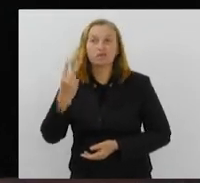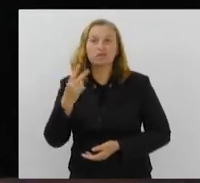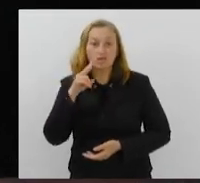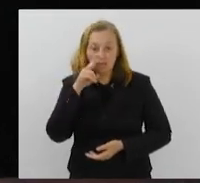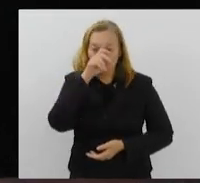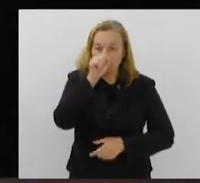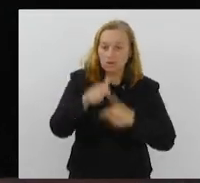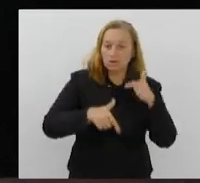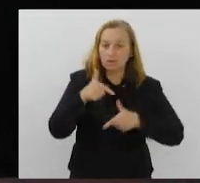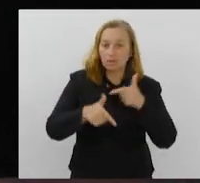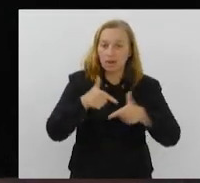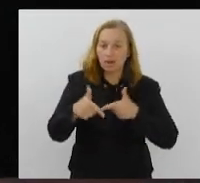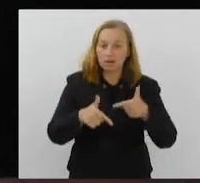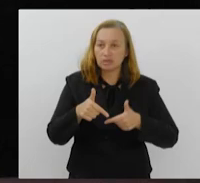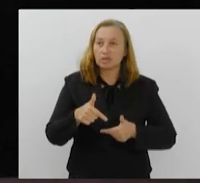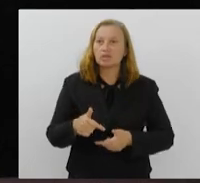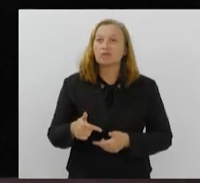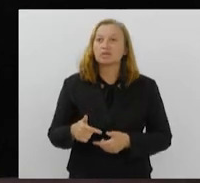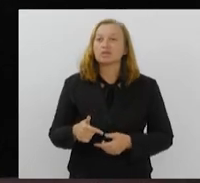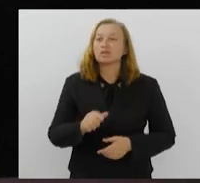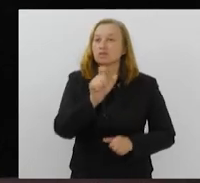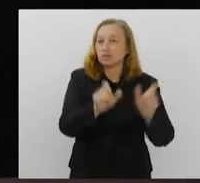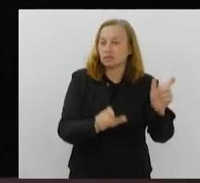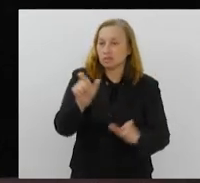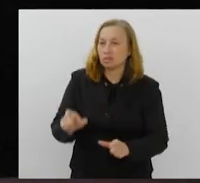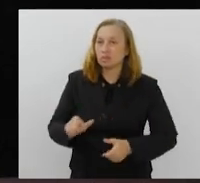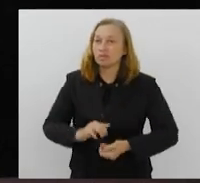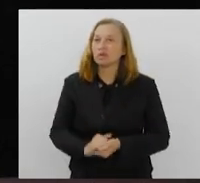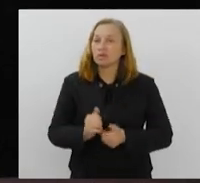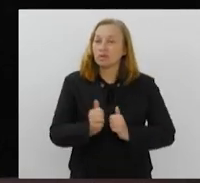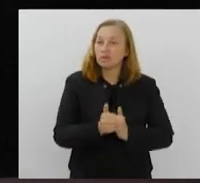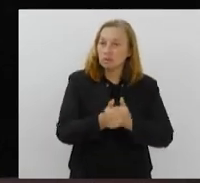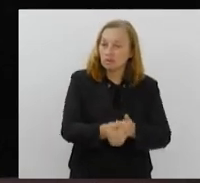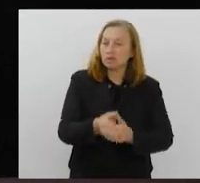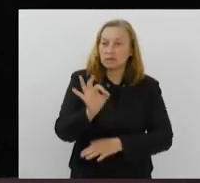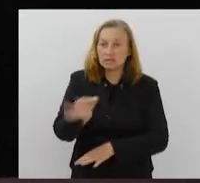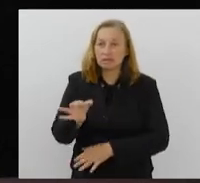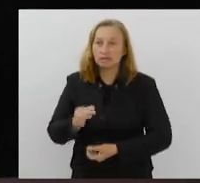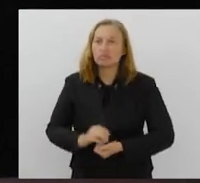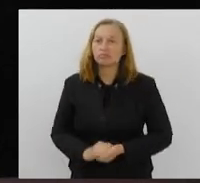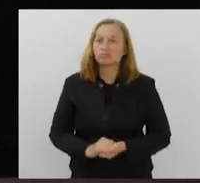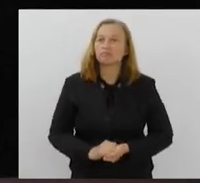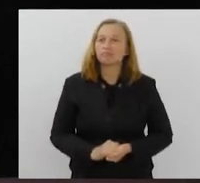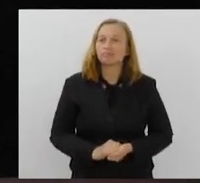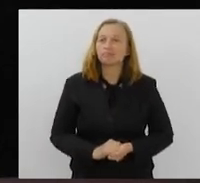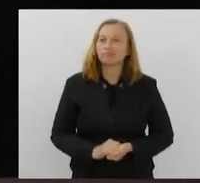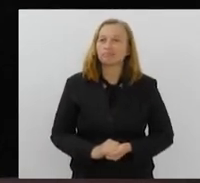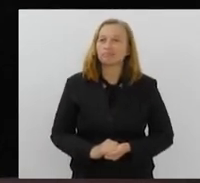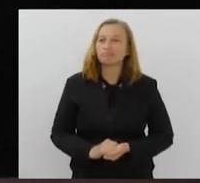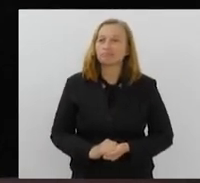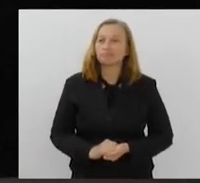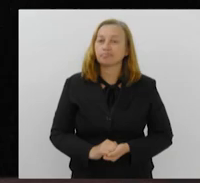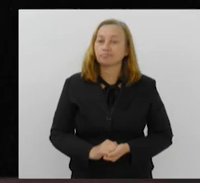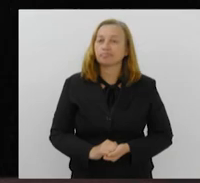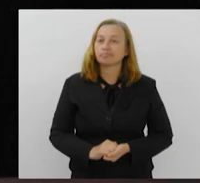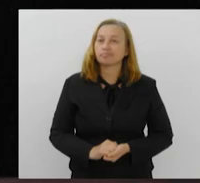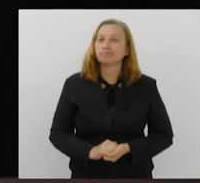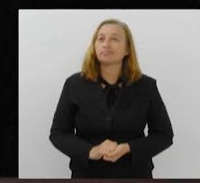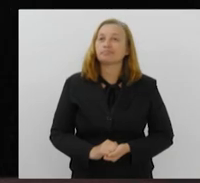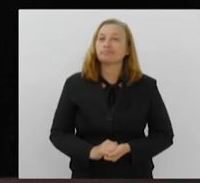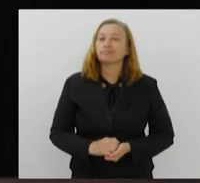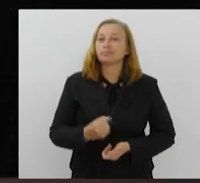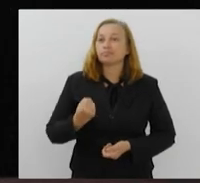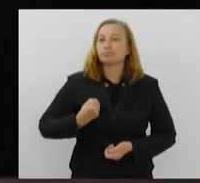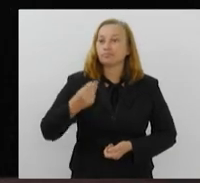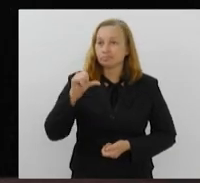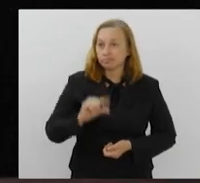de trabalho e aumento da renda das trabalhadoras e dos trabalhadores, perseguindo, obviamente, o menor índice de desemprego